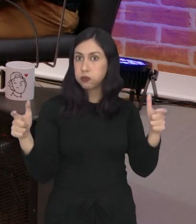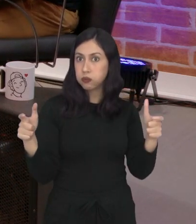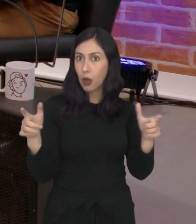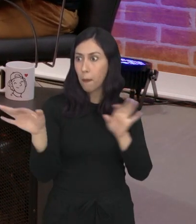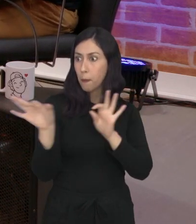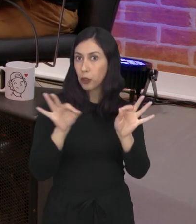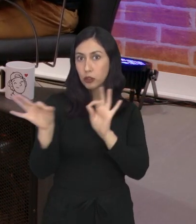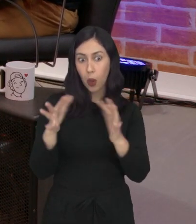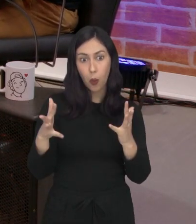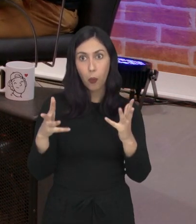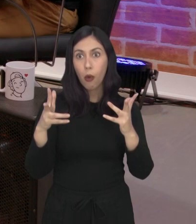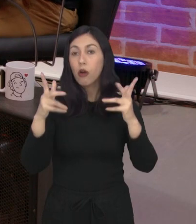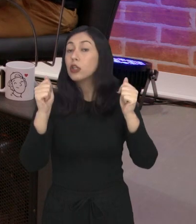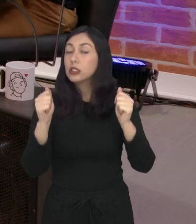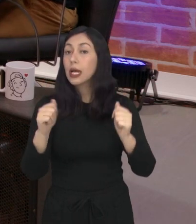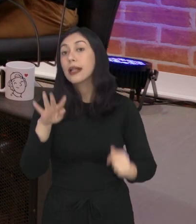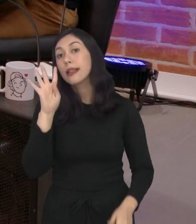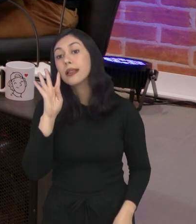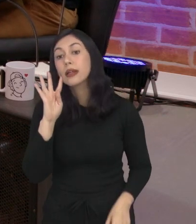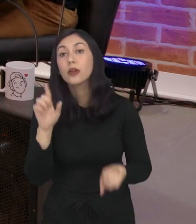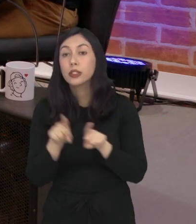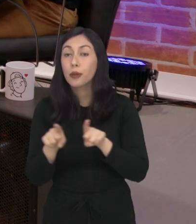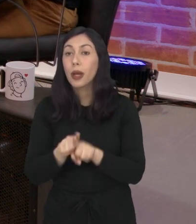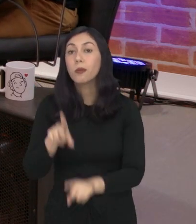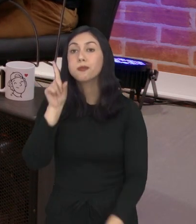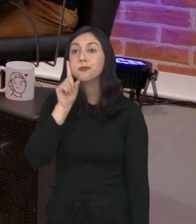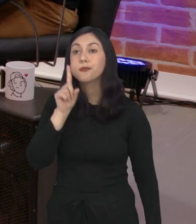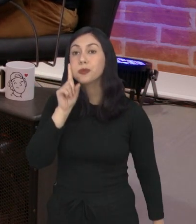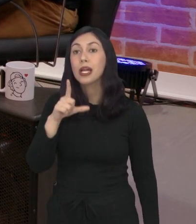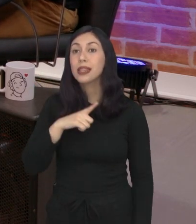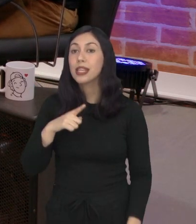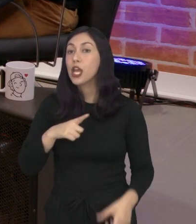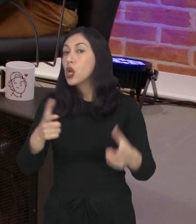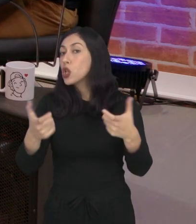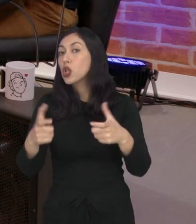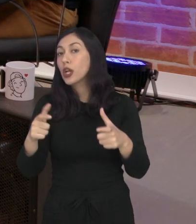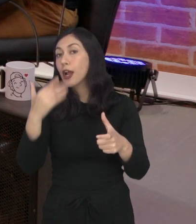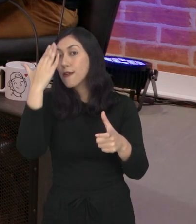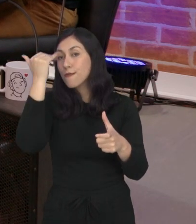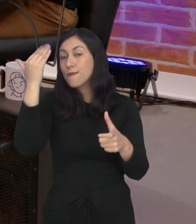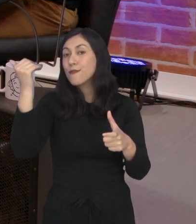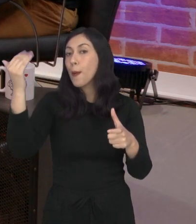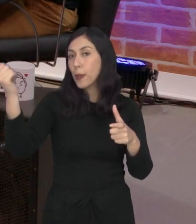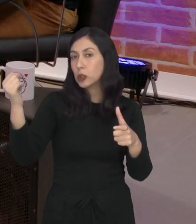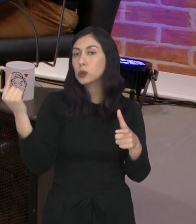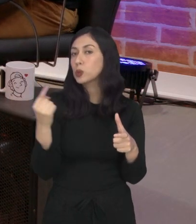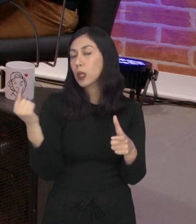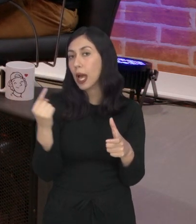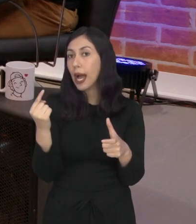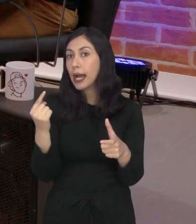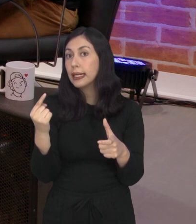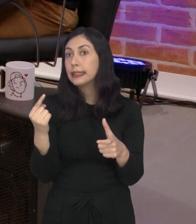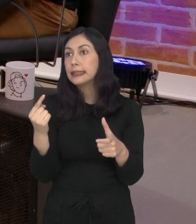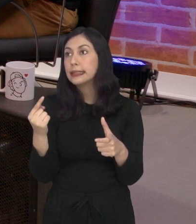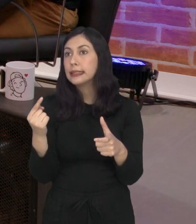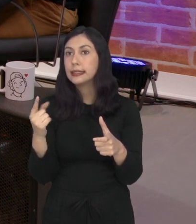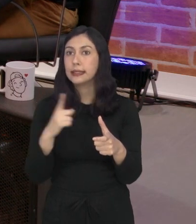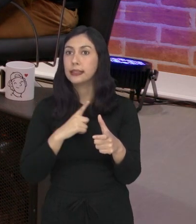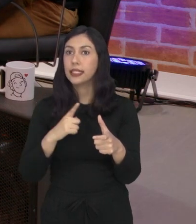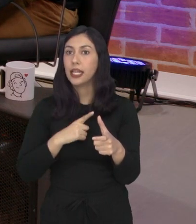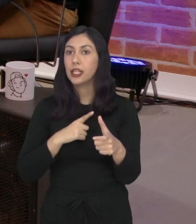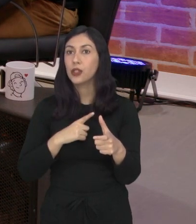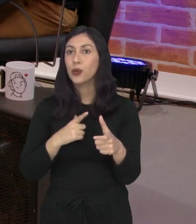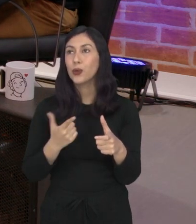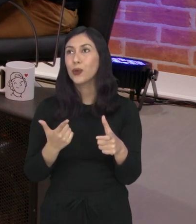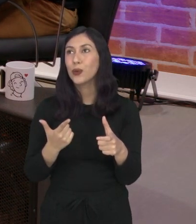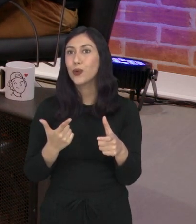produções absurdas. Uma coisa muito legal também, nos Estados Unidos tem uma mesa muito famosa de RPG que chama Critical Role. Essa mesa já teve até o Terry Crews,